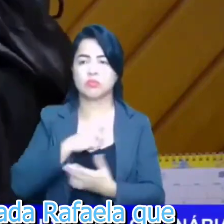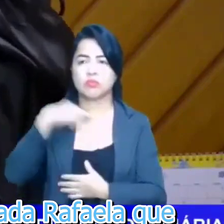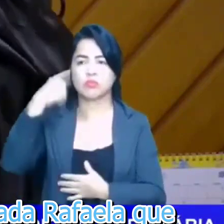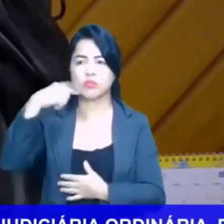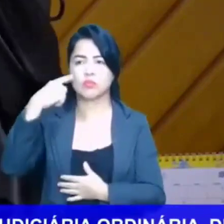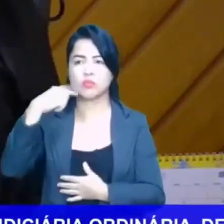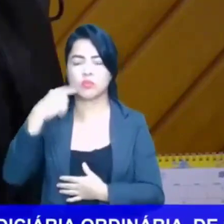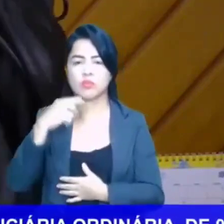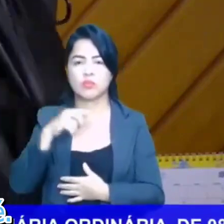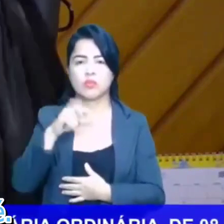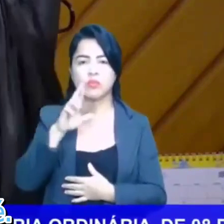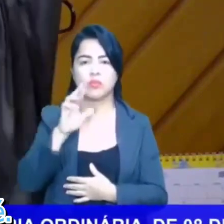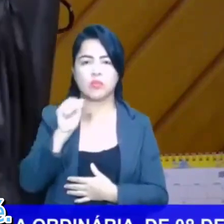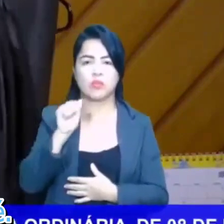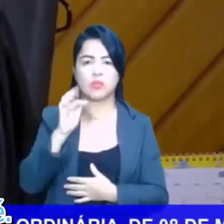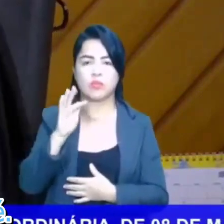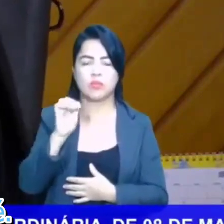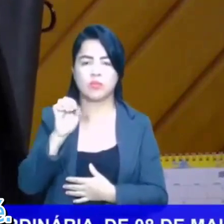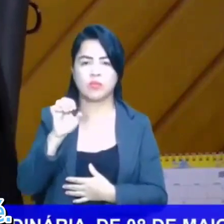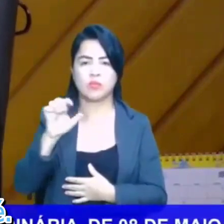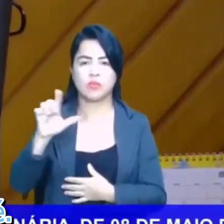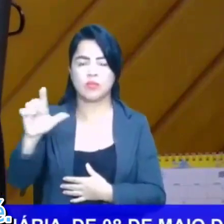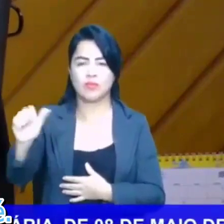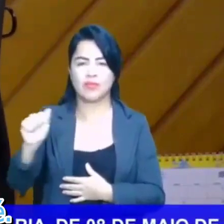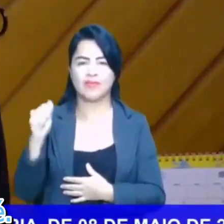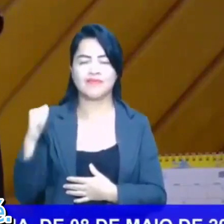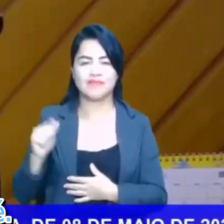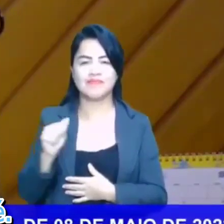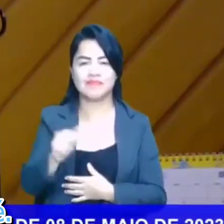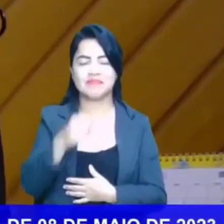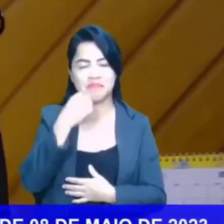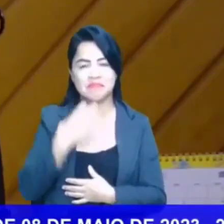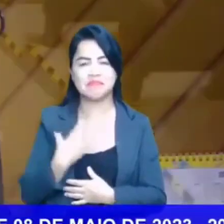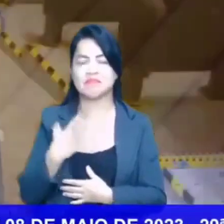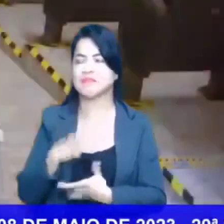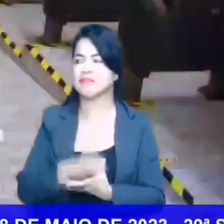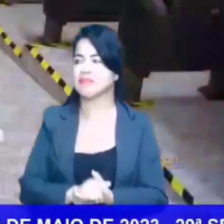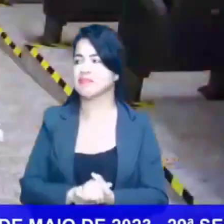advogada Rafaela, que está aqui nos abrilhantando com a presença, né?